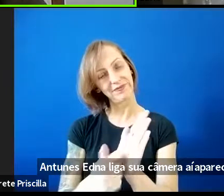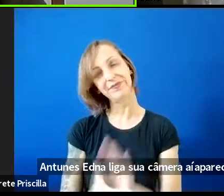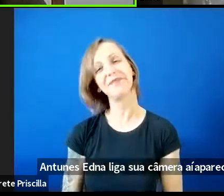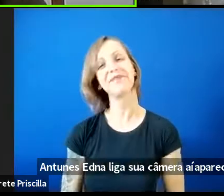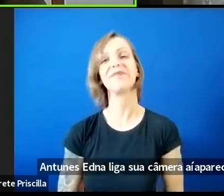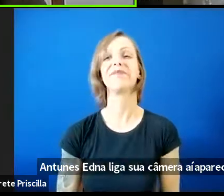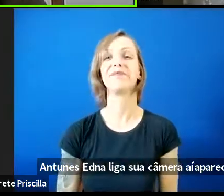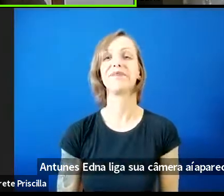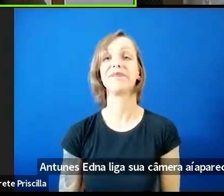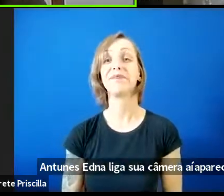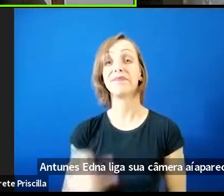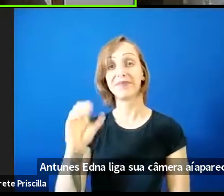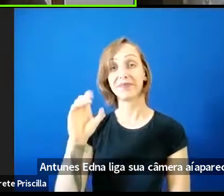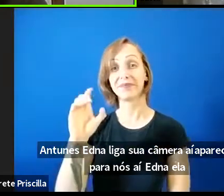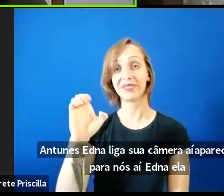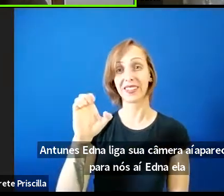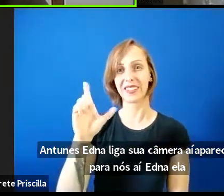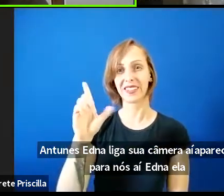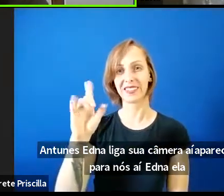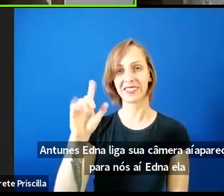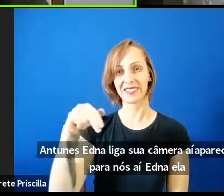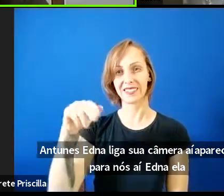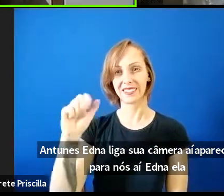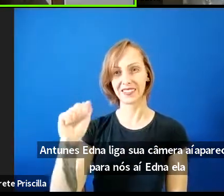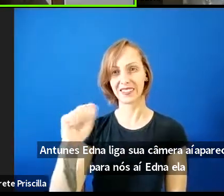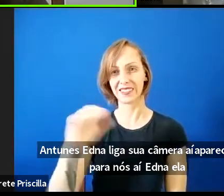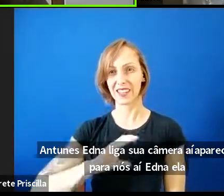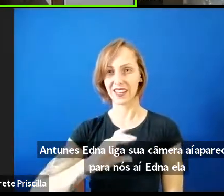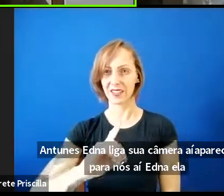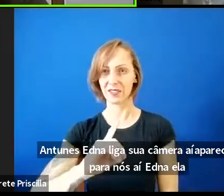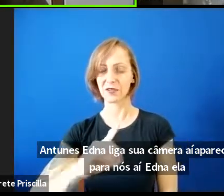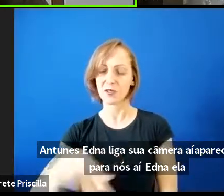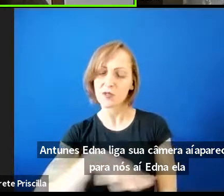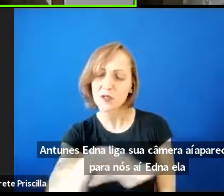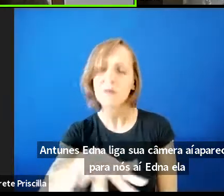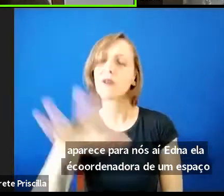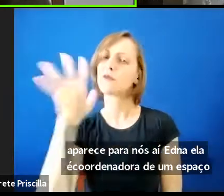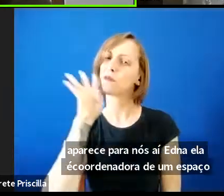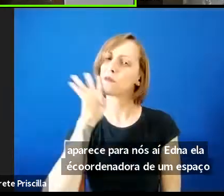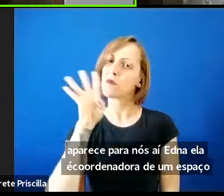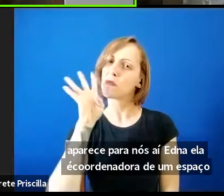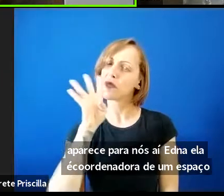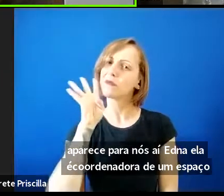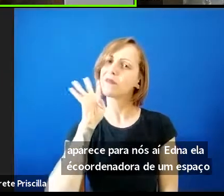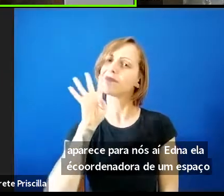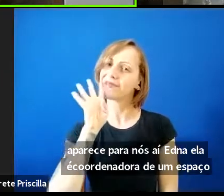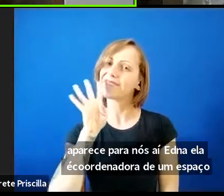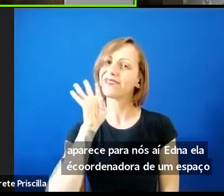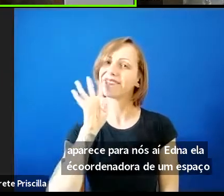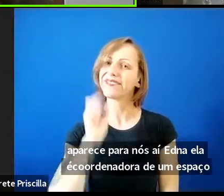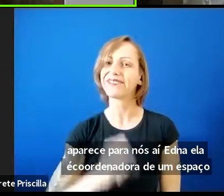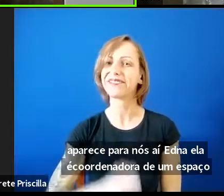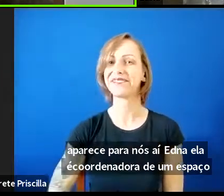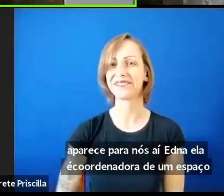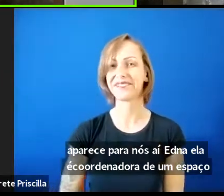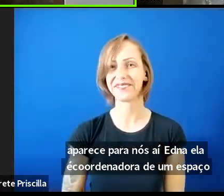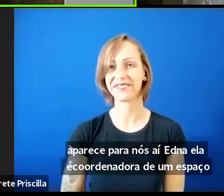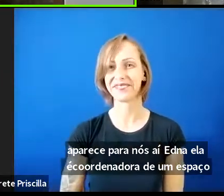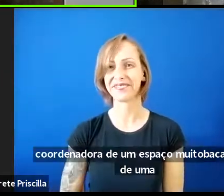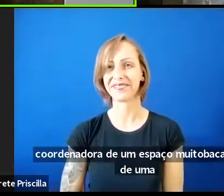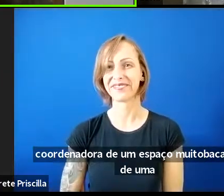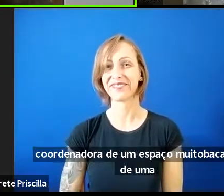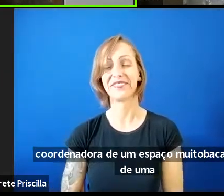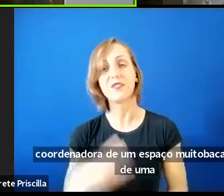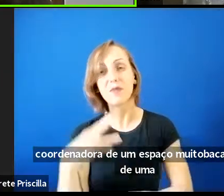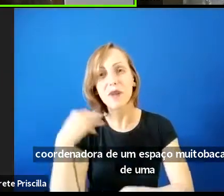ela é coordenadora de um espaço muito bacana, de umas das melhores experiências,